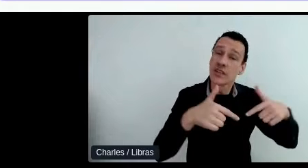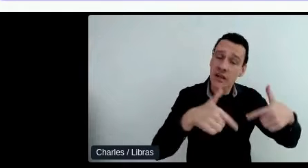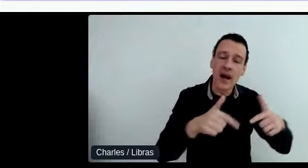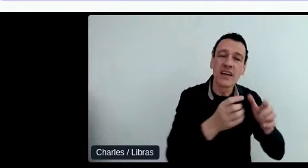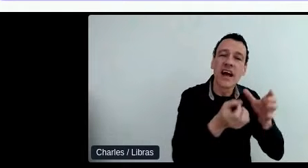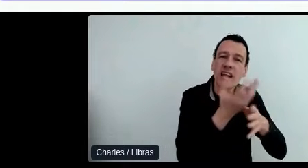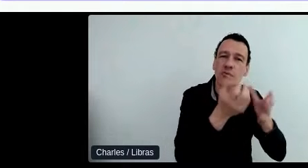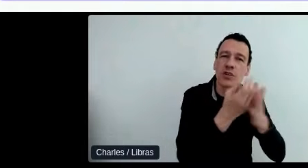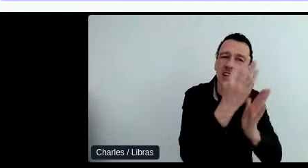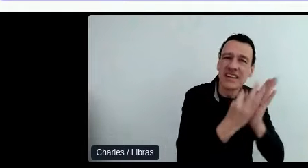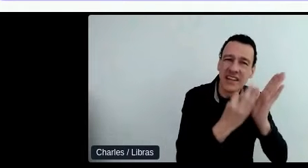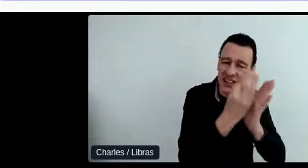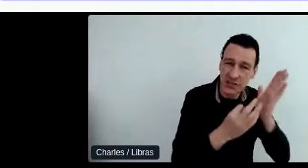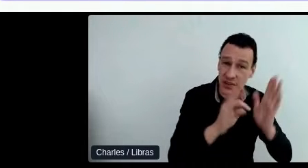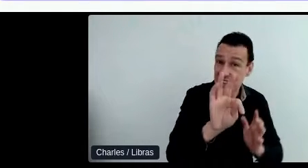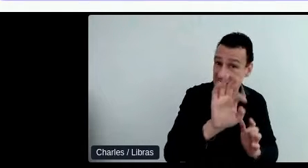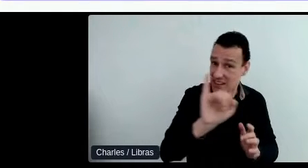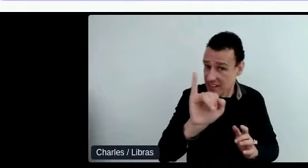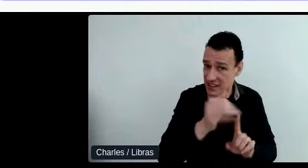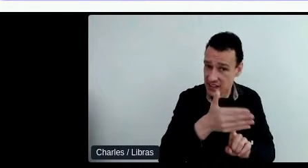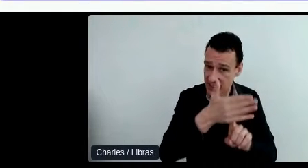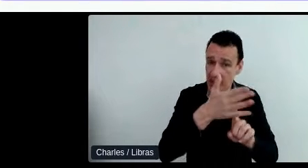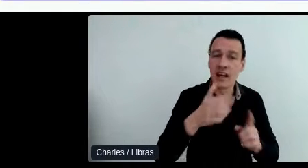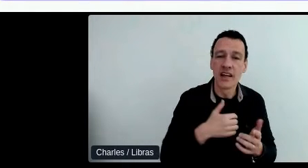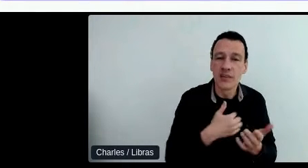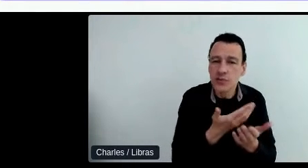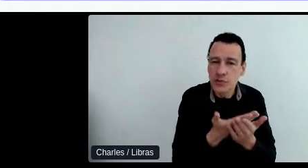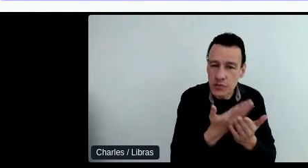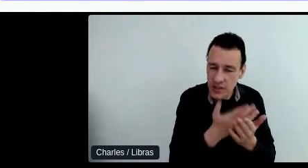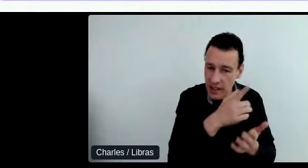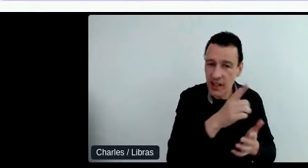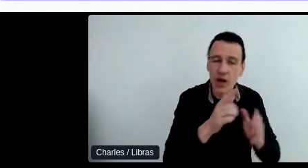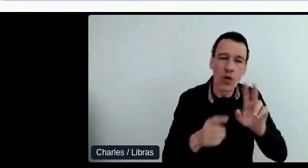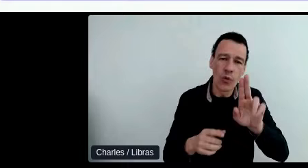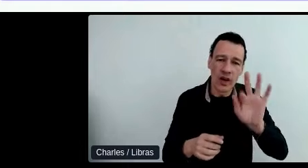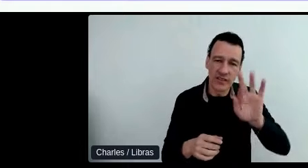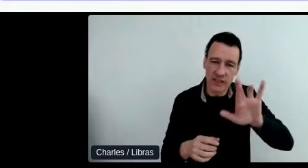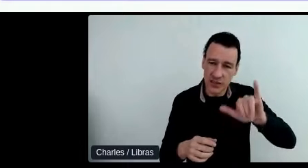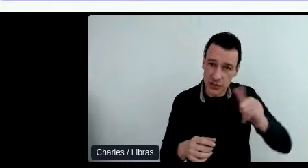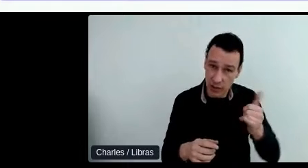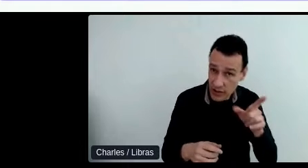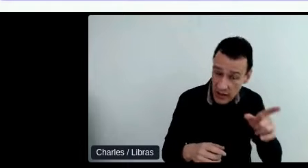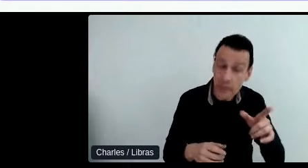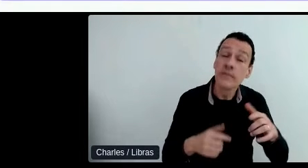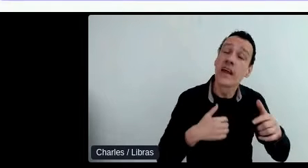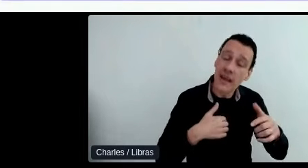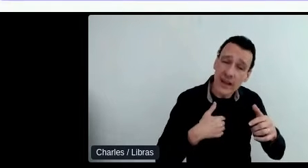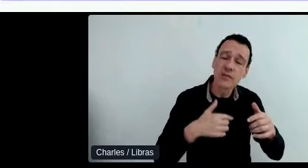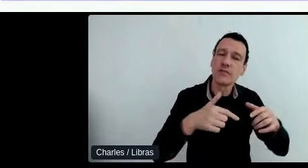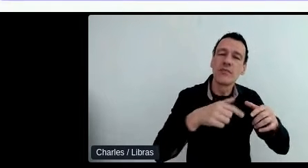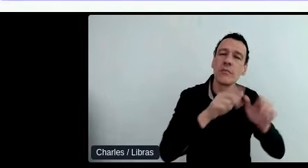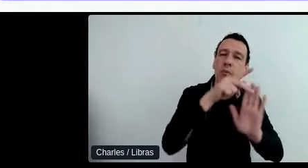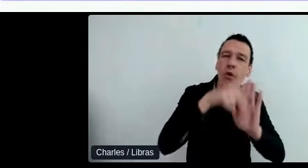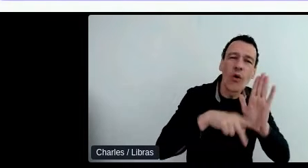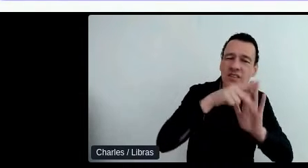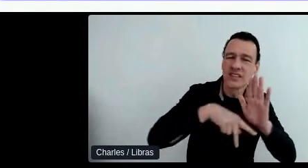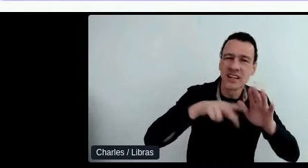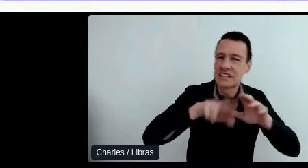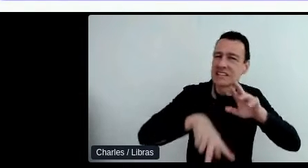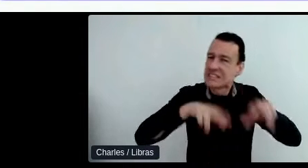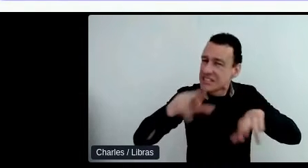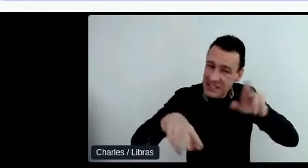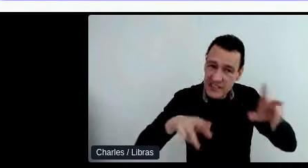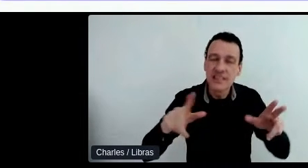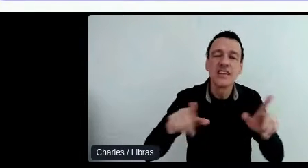ciência de computação na FRJ, e lá eu fiz vários projetos de extensão e de iniciação